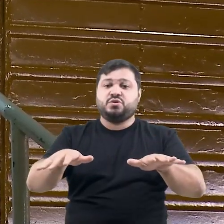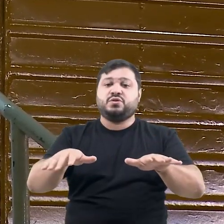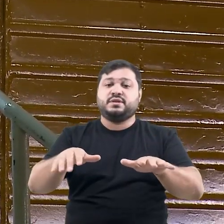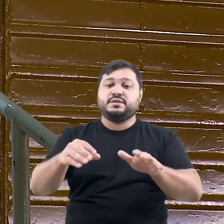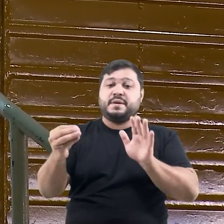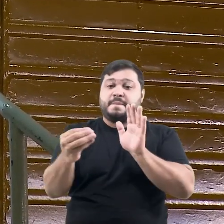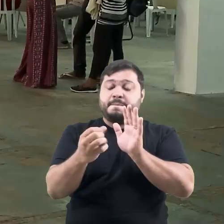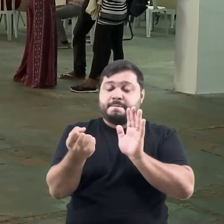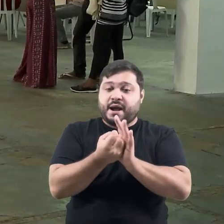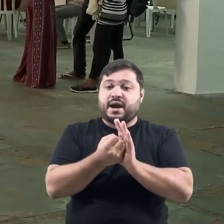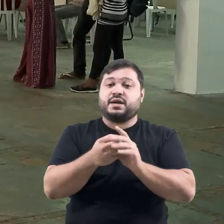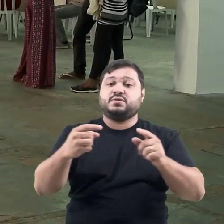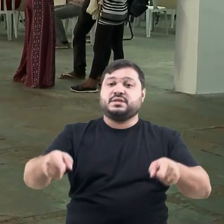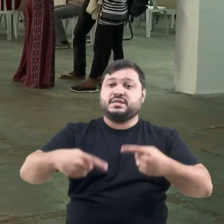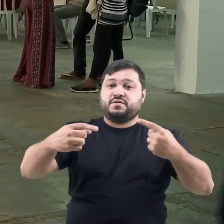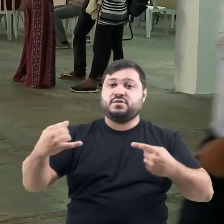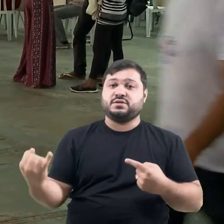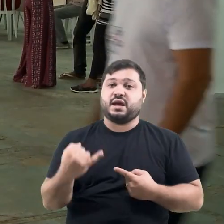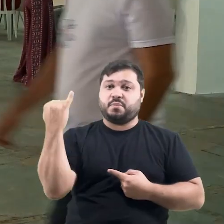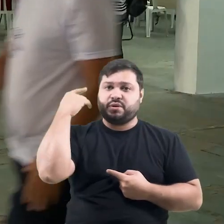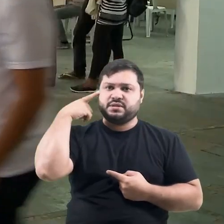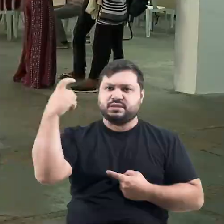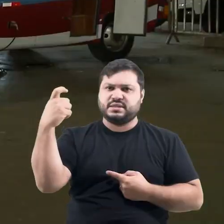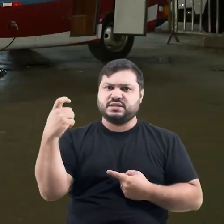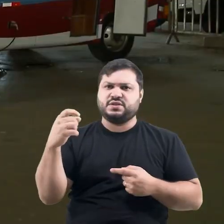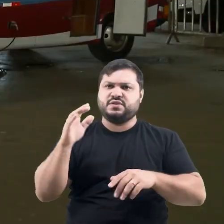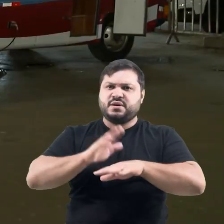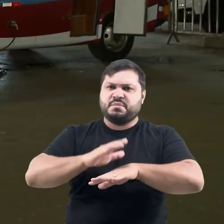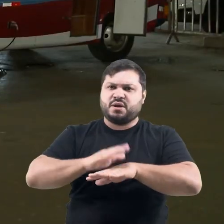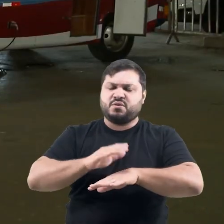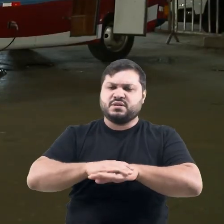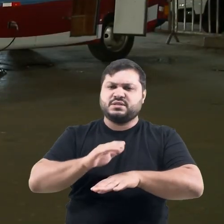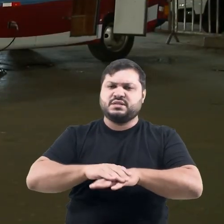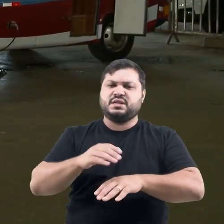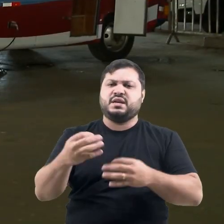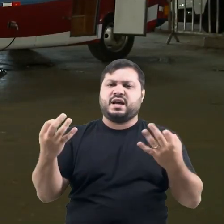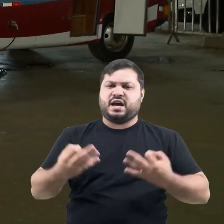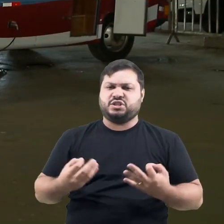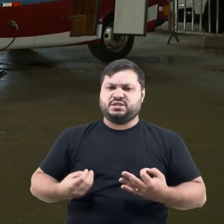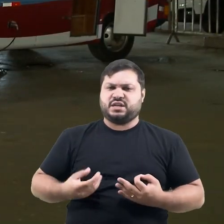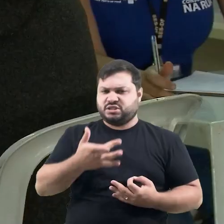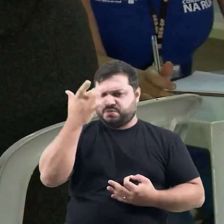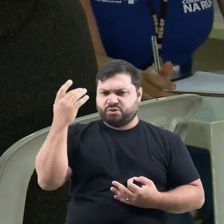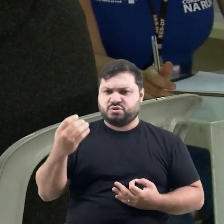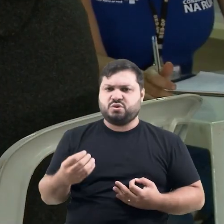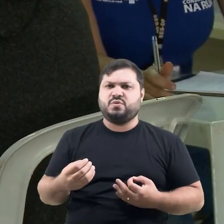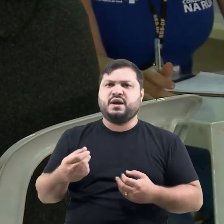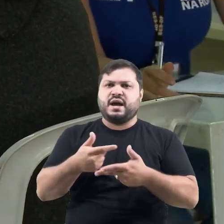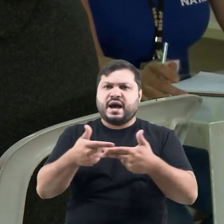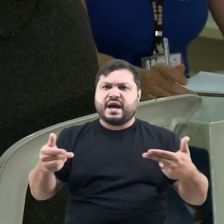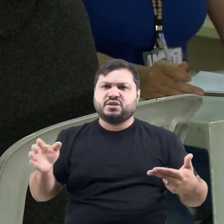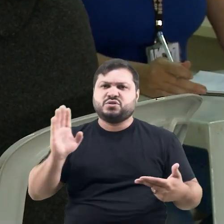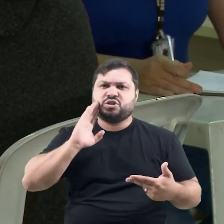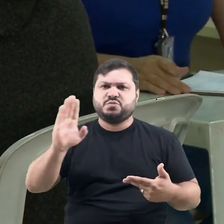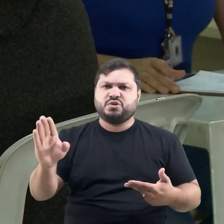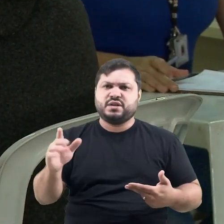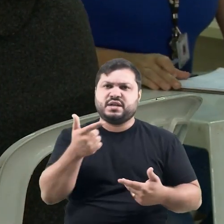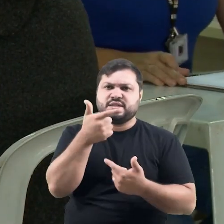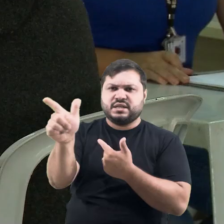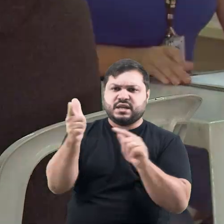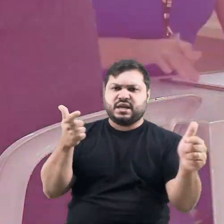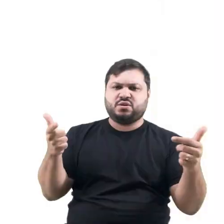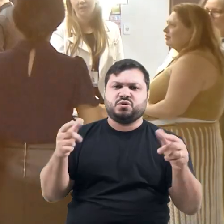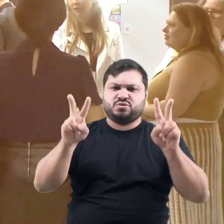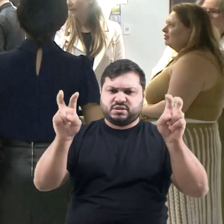macros desafios, a importância dessa iniciativa para a concretização da dignidade da pessoa humana, ações pioneiras, entre